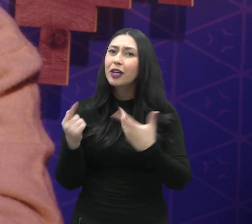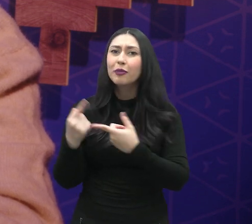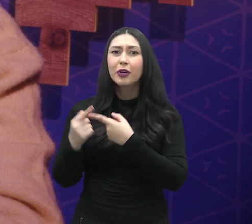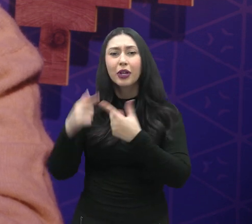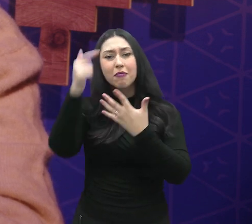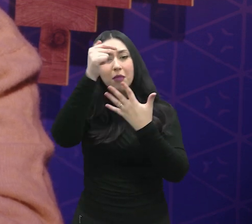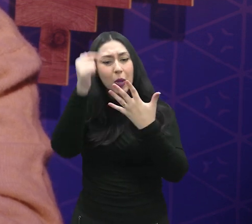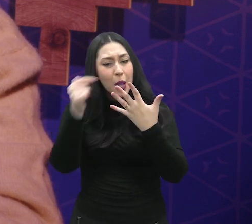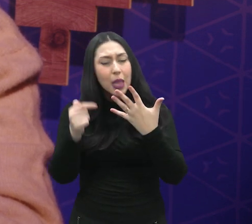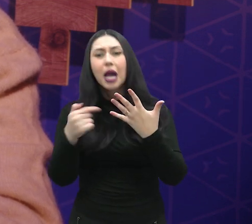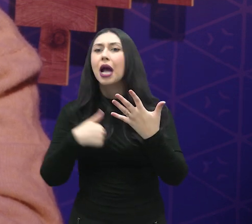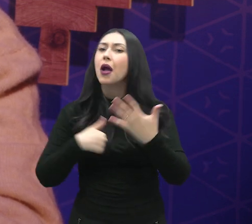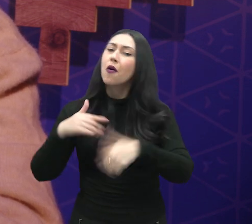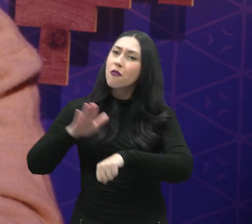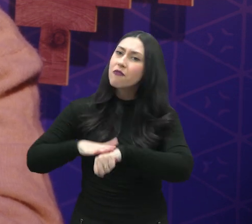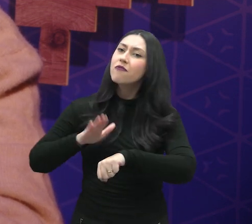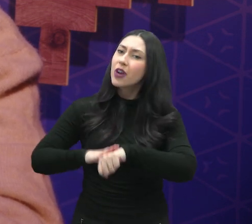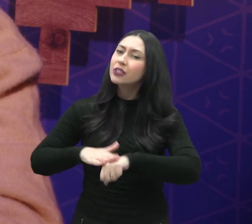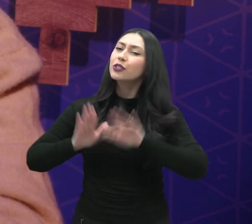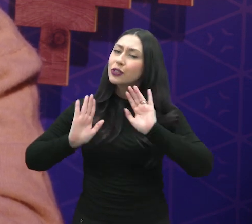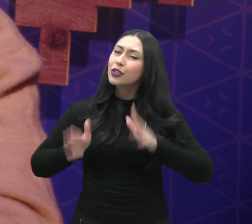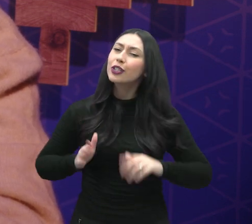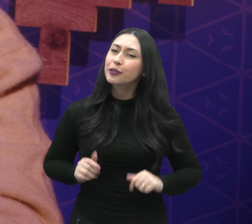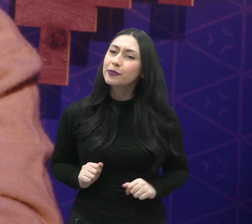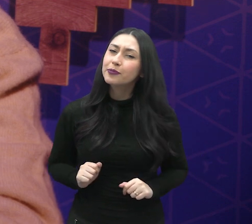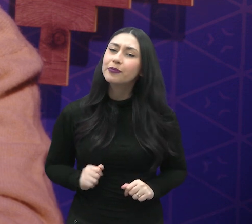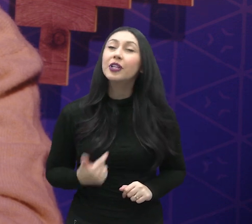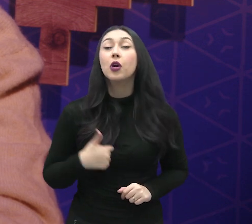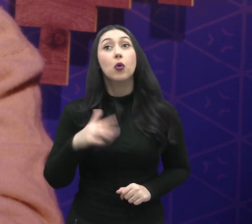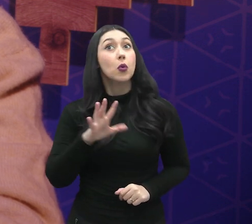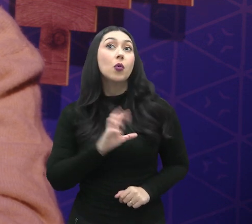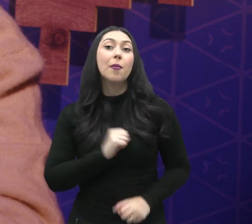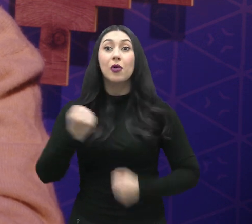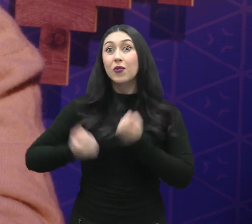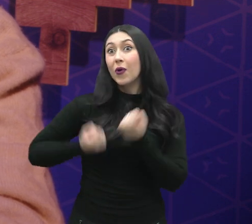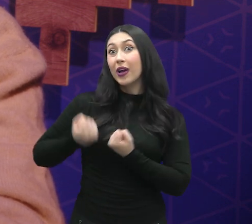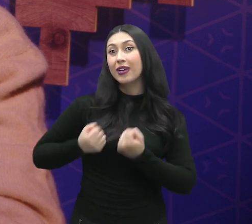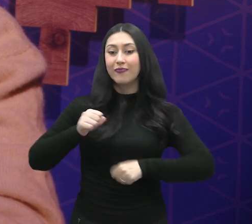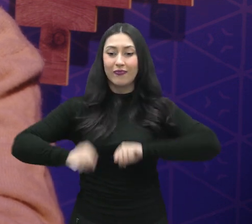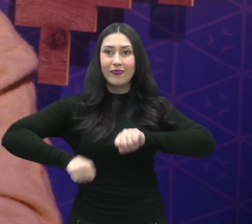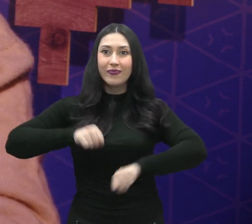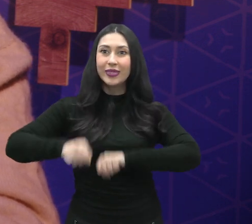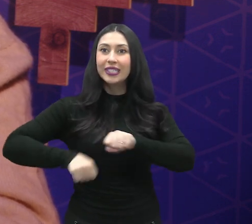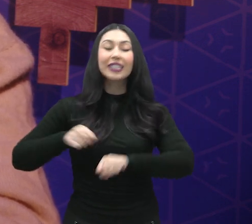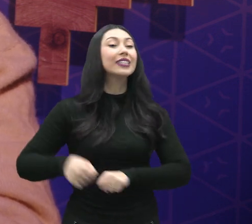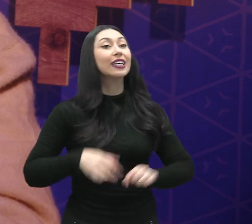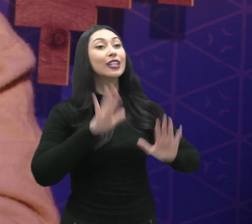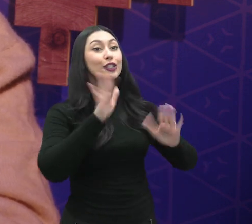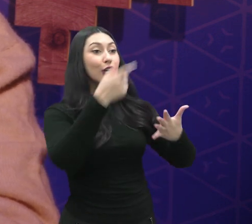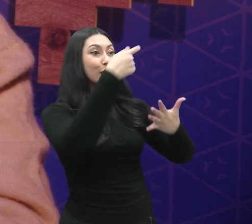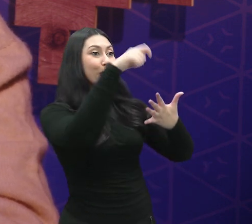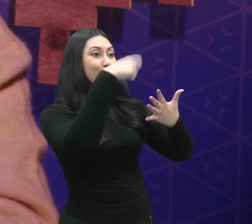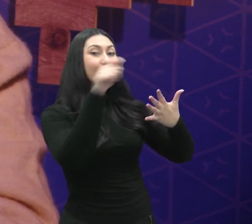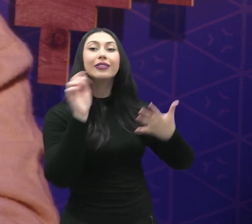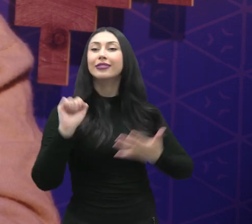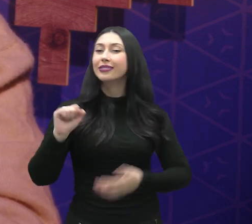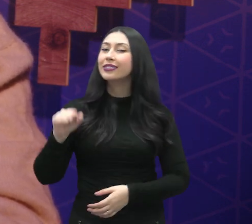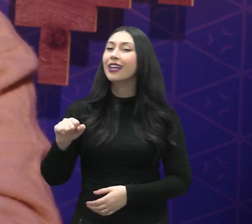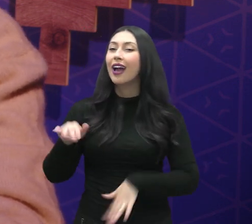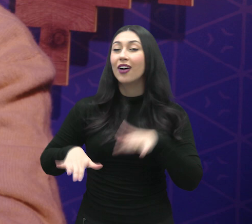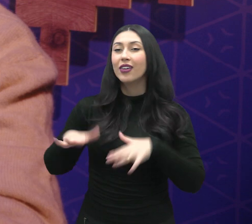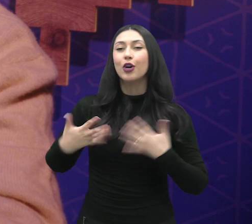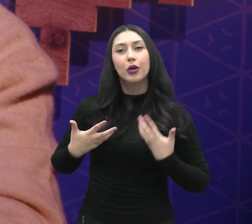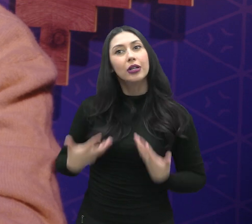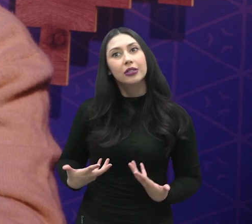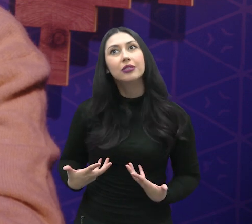de descanso. Porque boa parte dessa lista que você leu, eu costumo praticar. Eu adoro correr, eu adoro andar de bicicleta. Tá cumprindo aí.